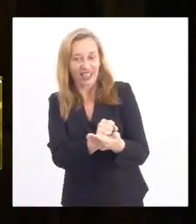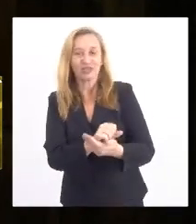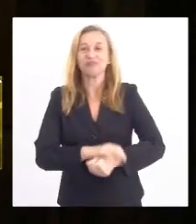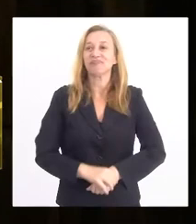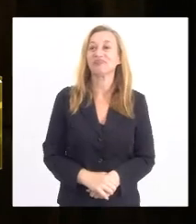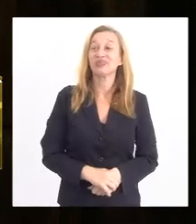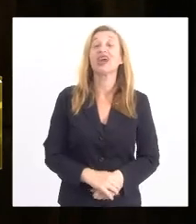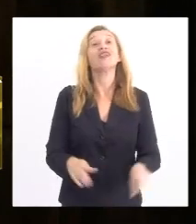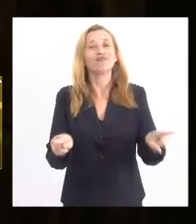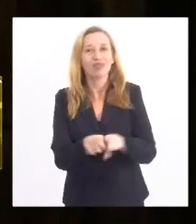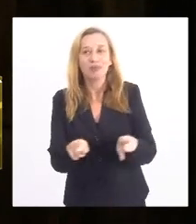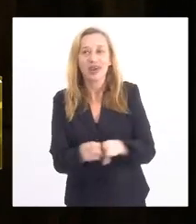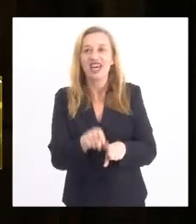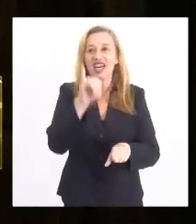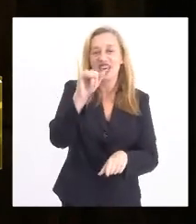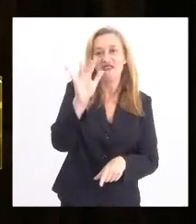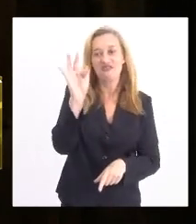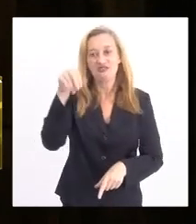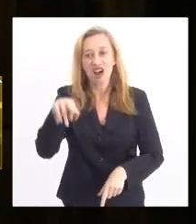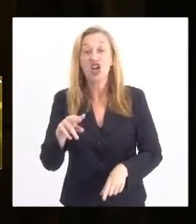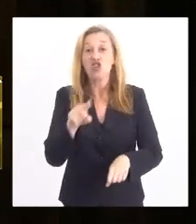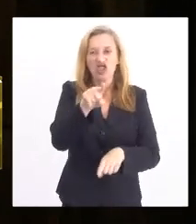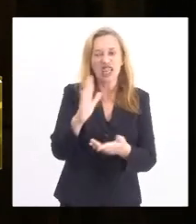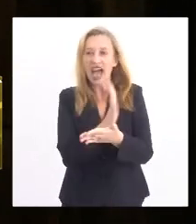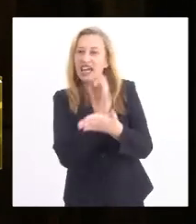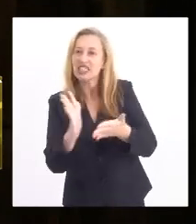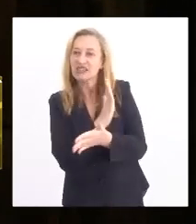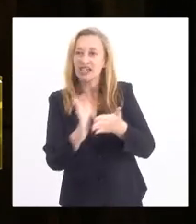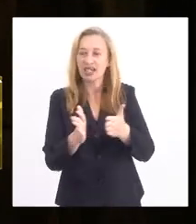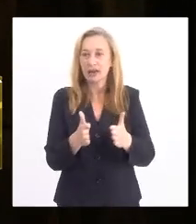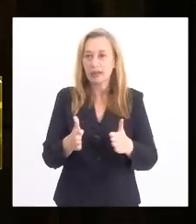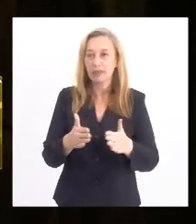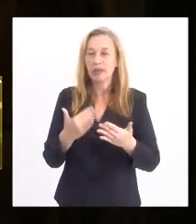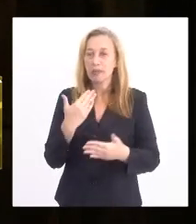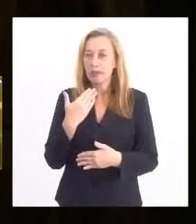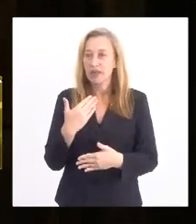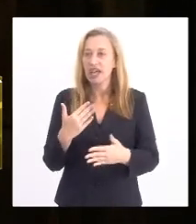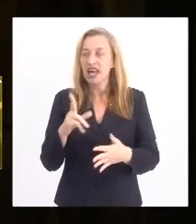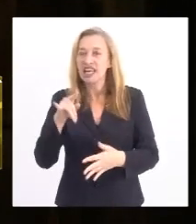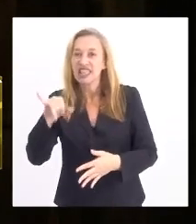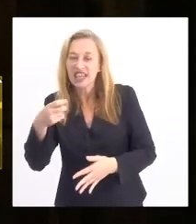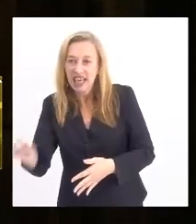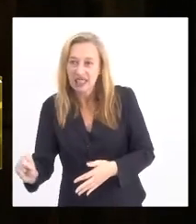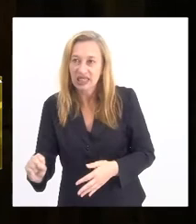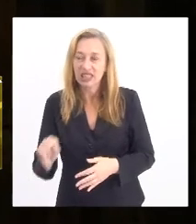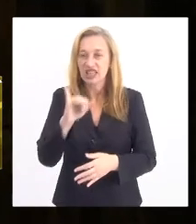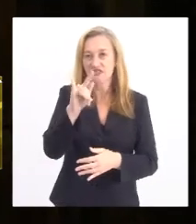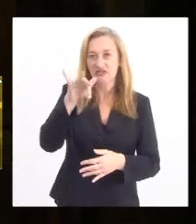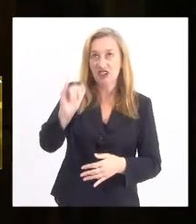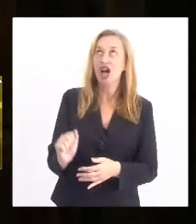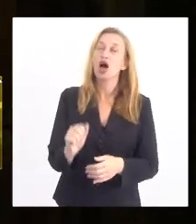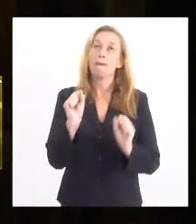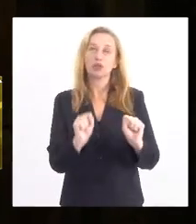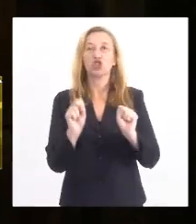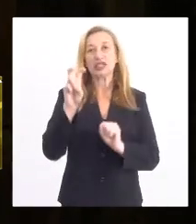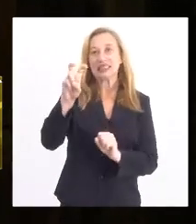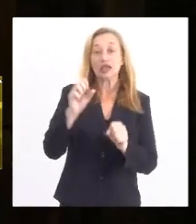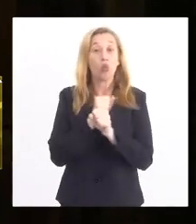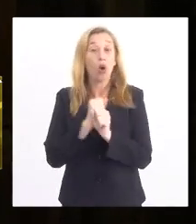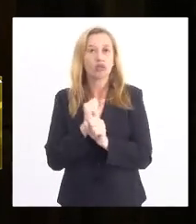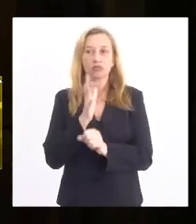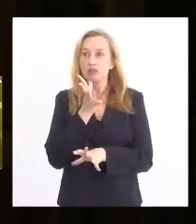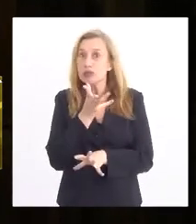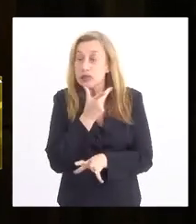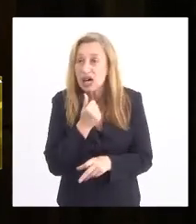cadastro como também o iphan Você às vezes para tirar uma licença do iphan você demorava até 5:00 podia demorar até cinco anos